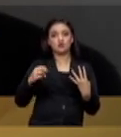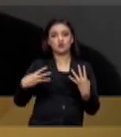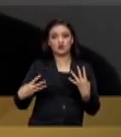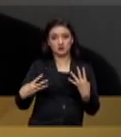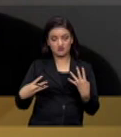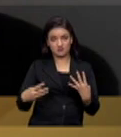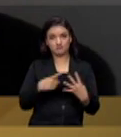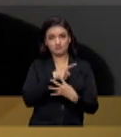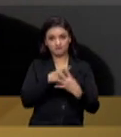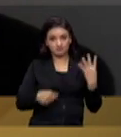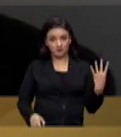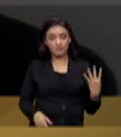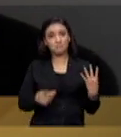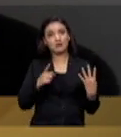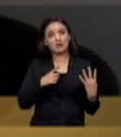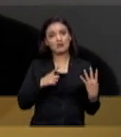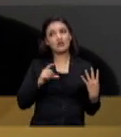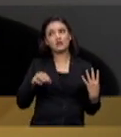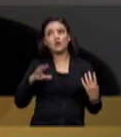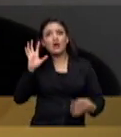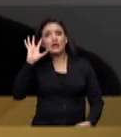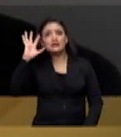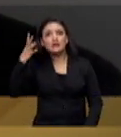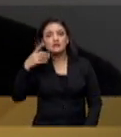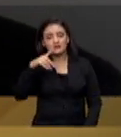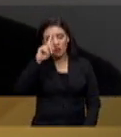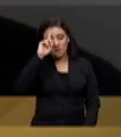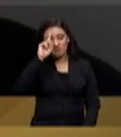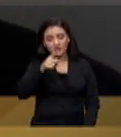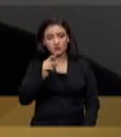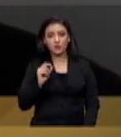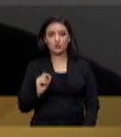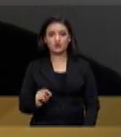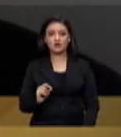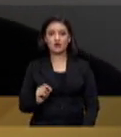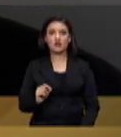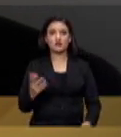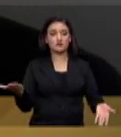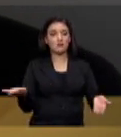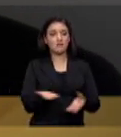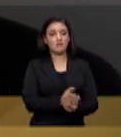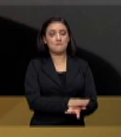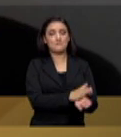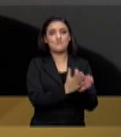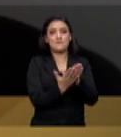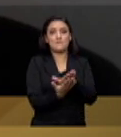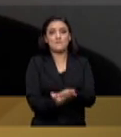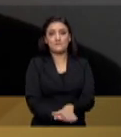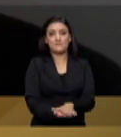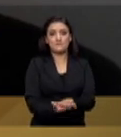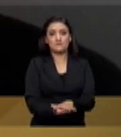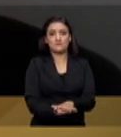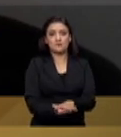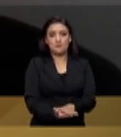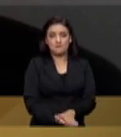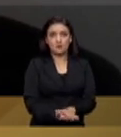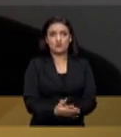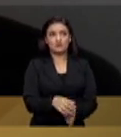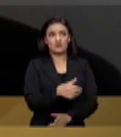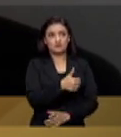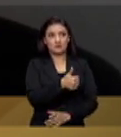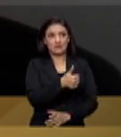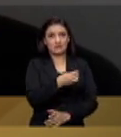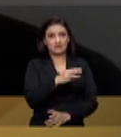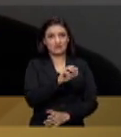504-4305-83, determinando na decisão ora recorrida a remessa dos autos à sessão judiciária do